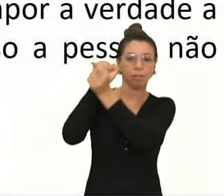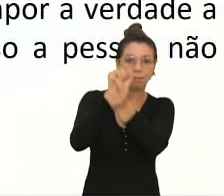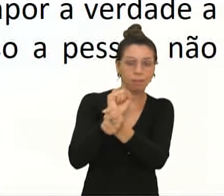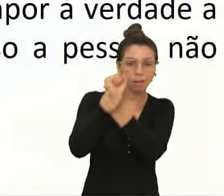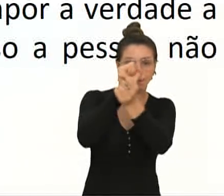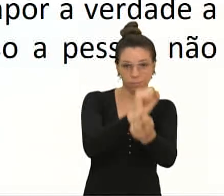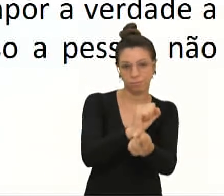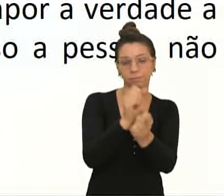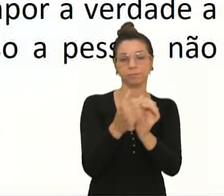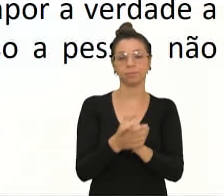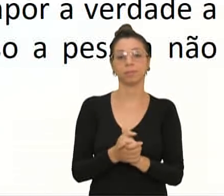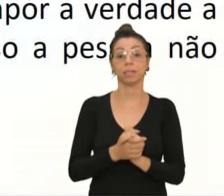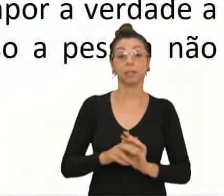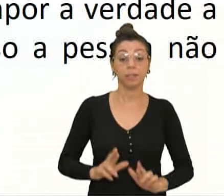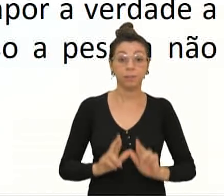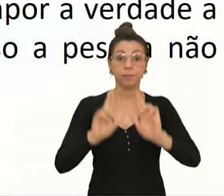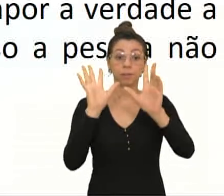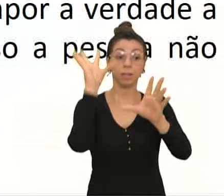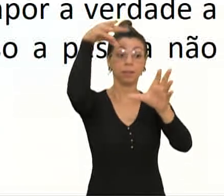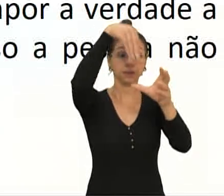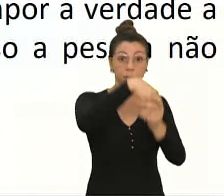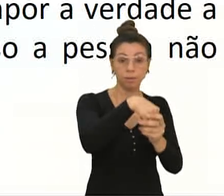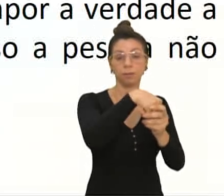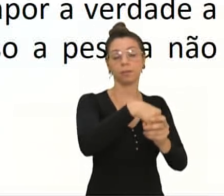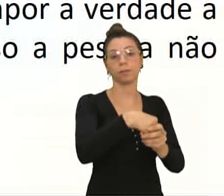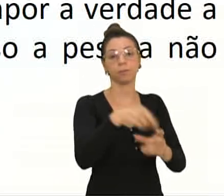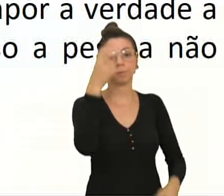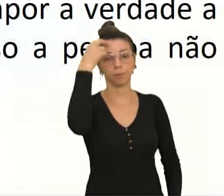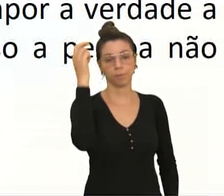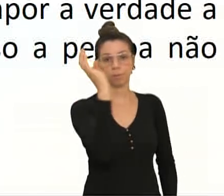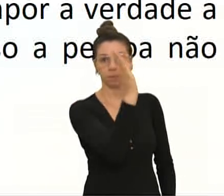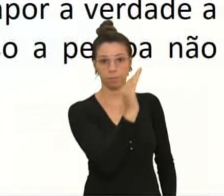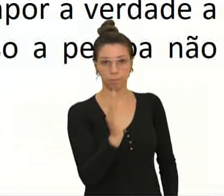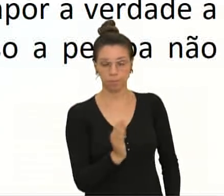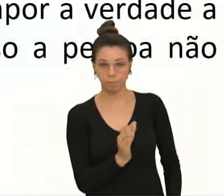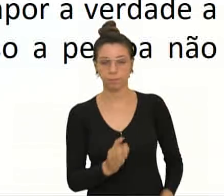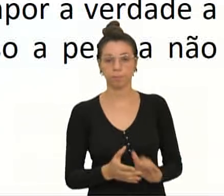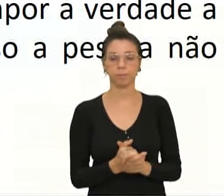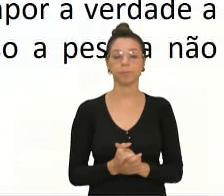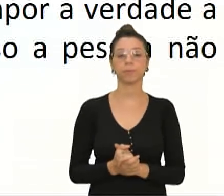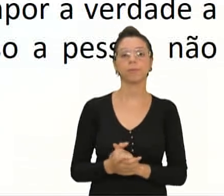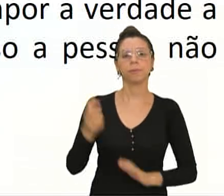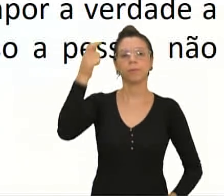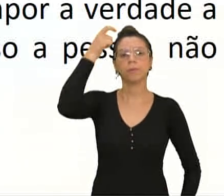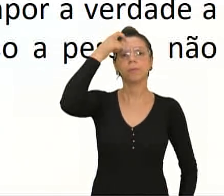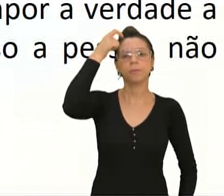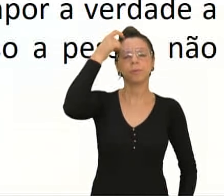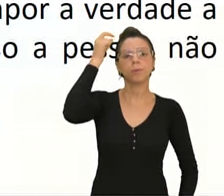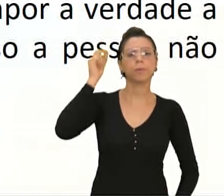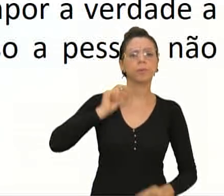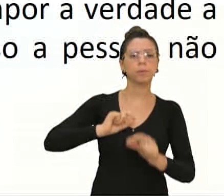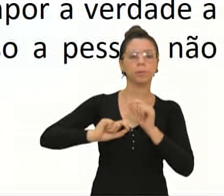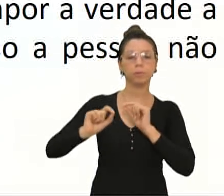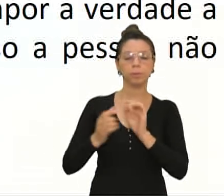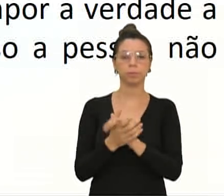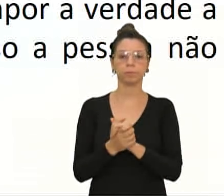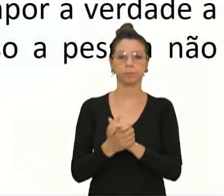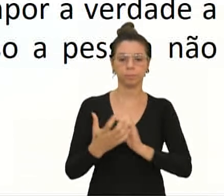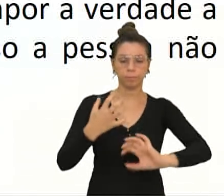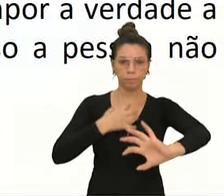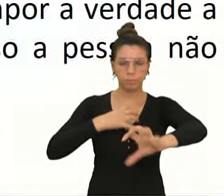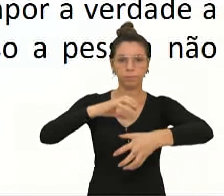Candomblé, é uma religião inserida na cultura brasileira e é estruturada moralmente pelos princípios de